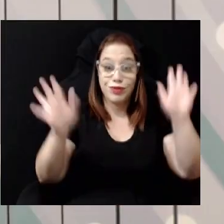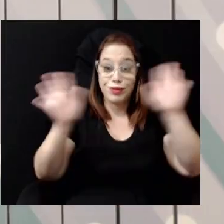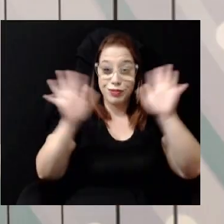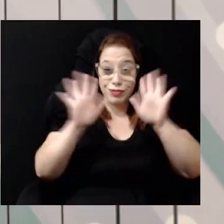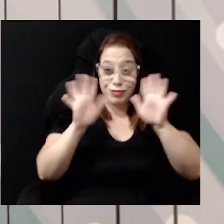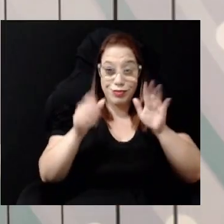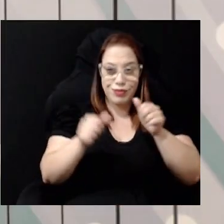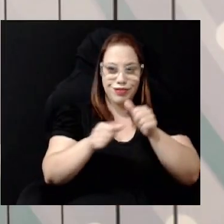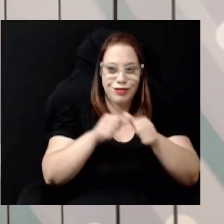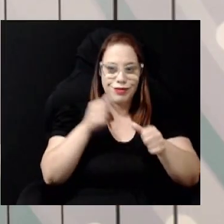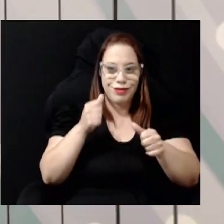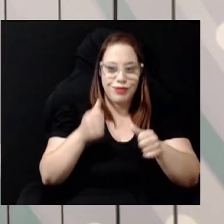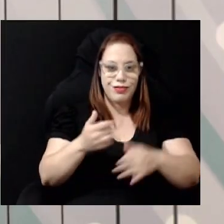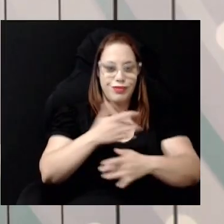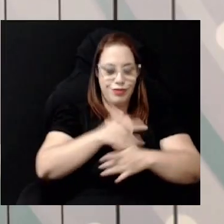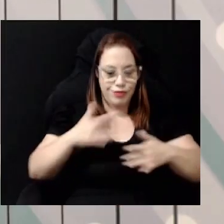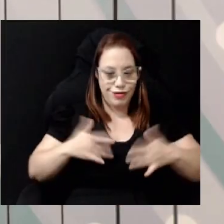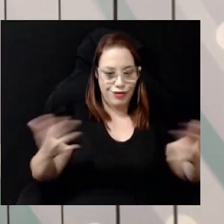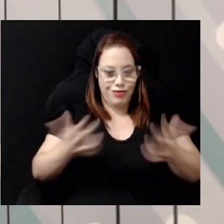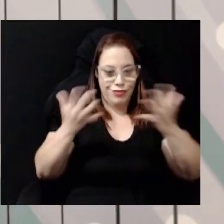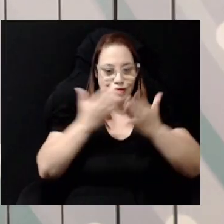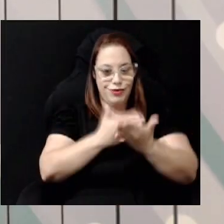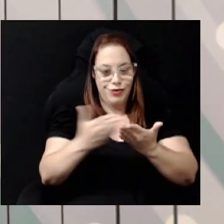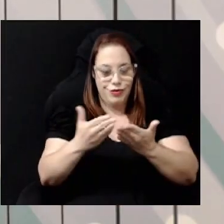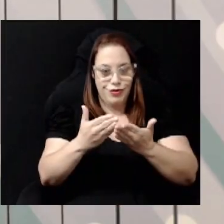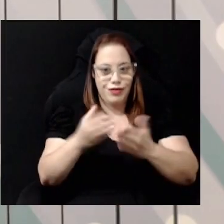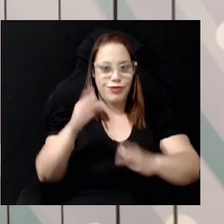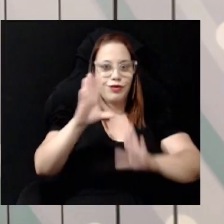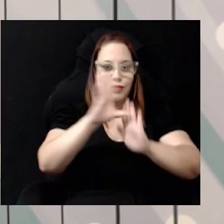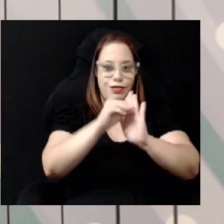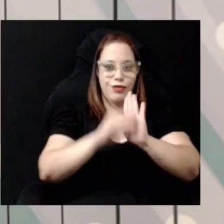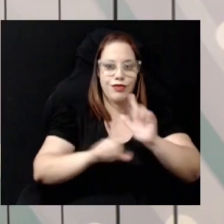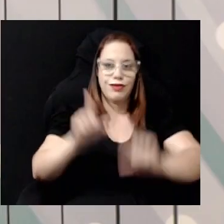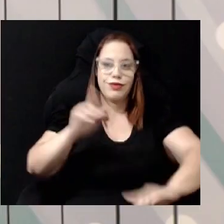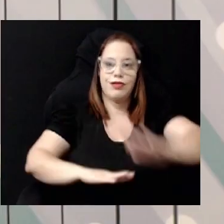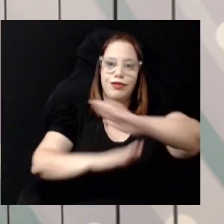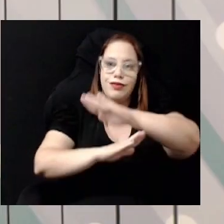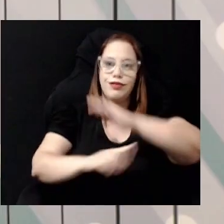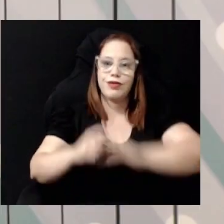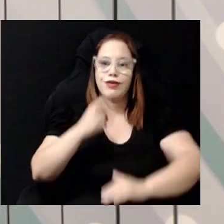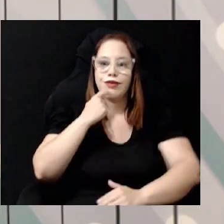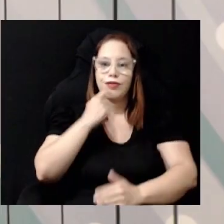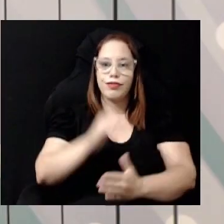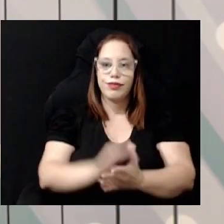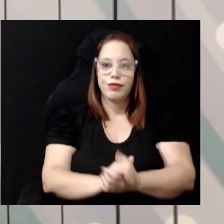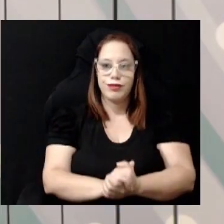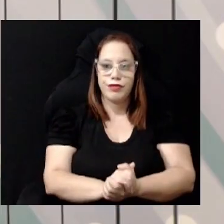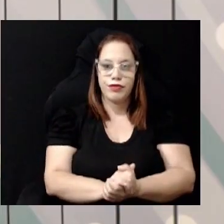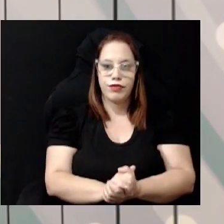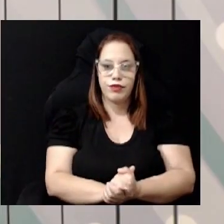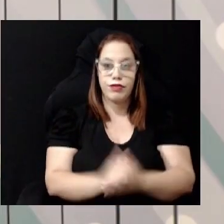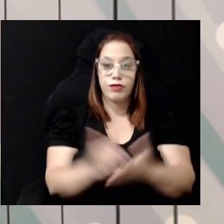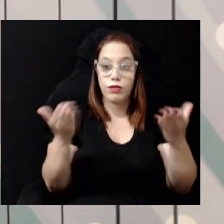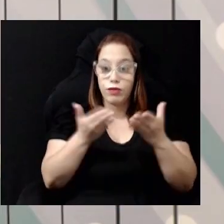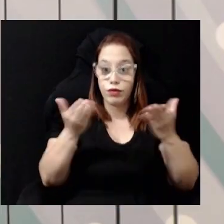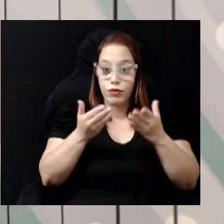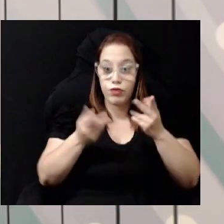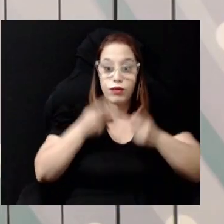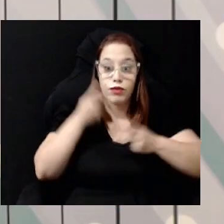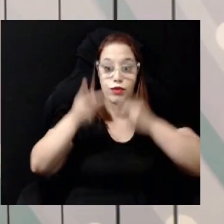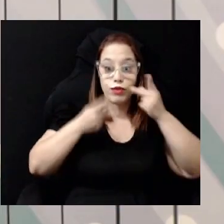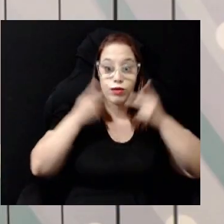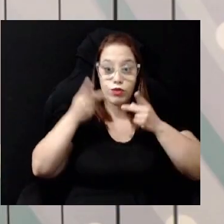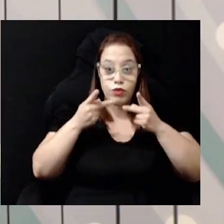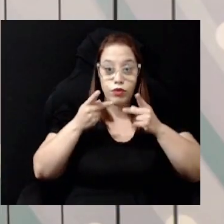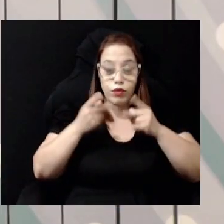Olá pessoal, mais um Saúde é Vida começando para você aqui na programação da TV Câmara Campinas. E hoje nós vamos falar